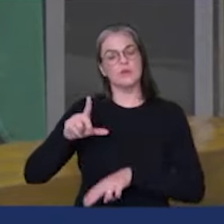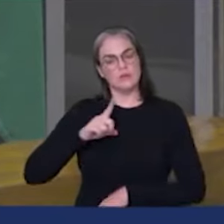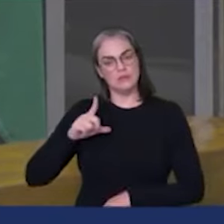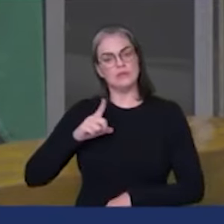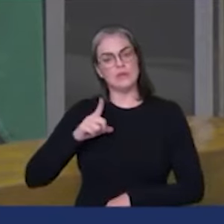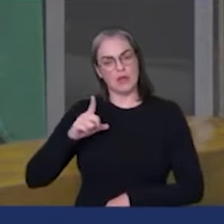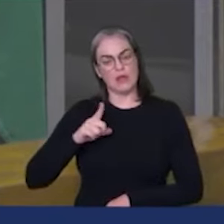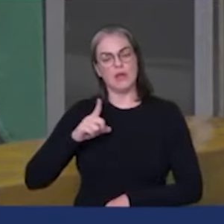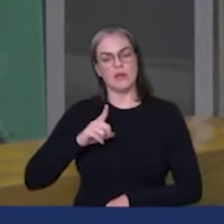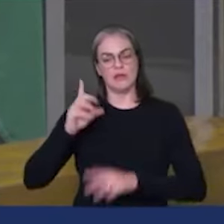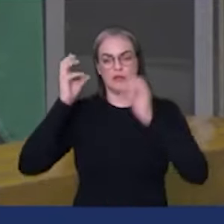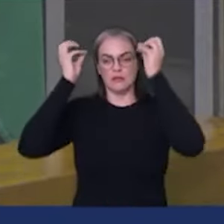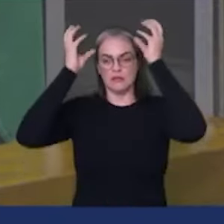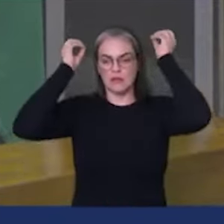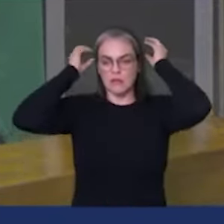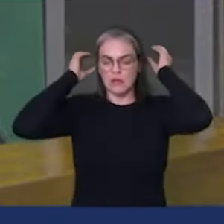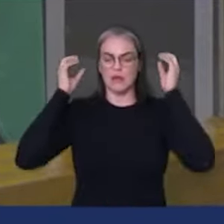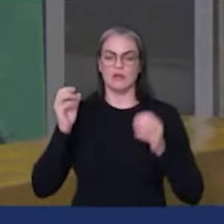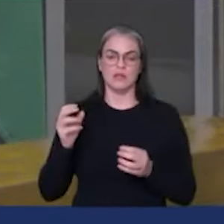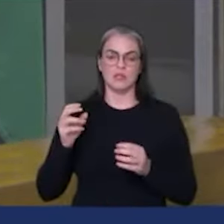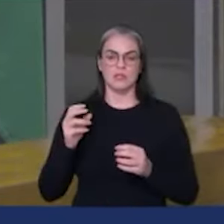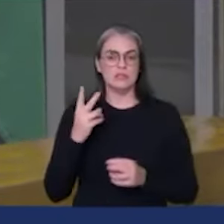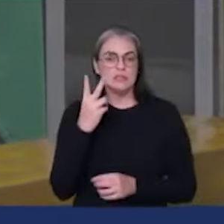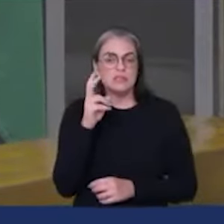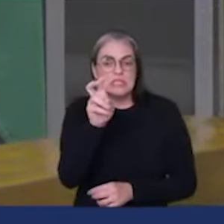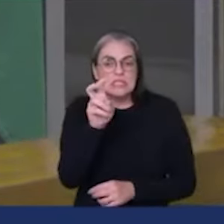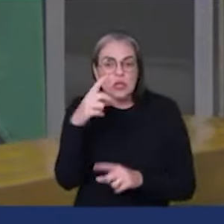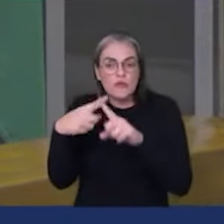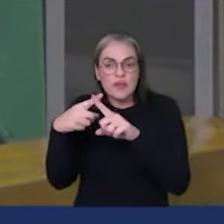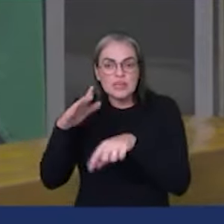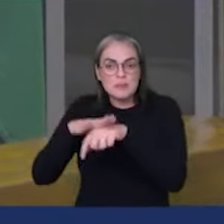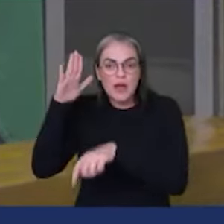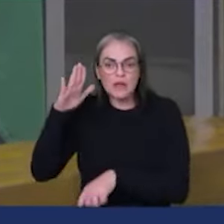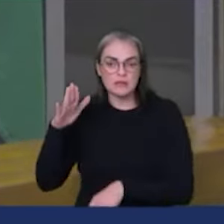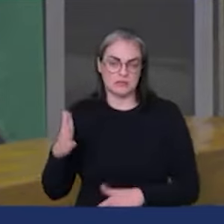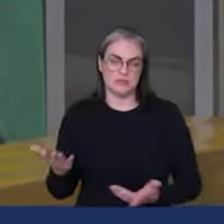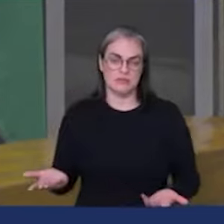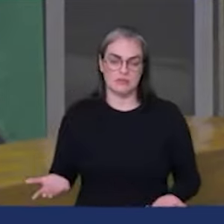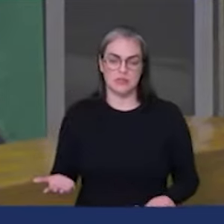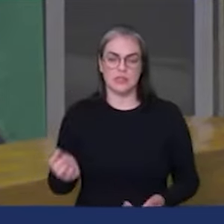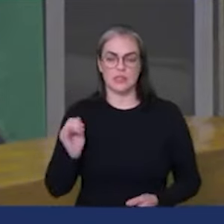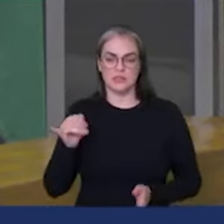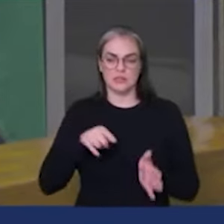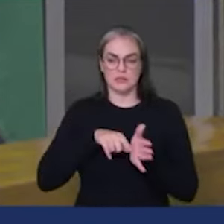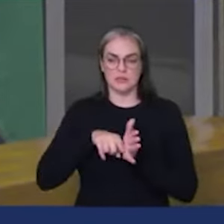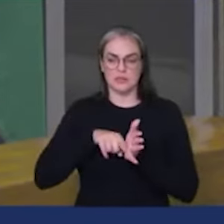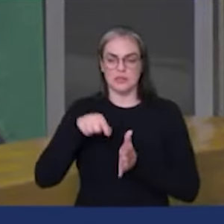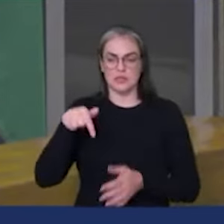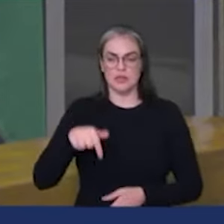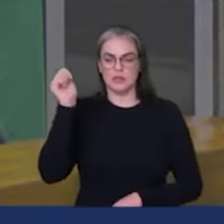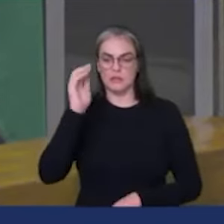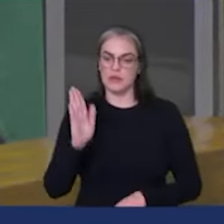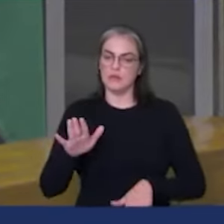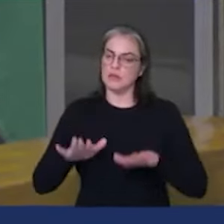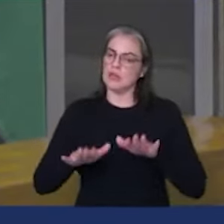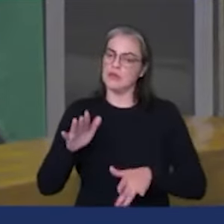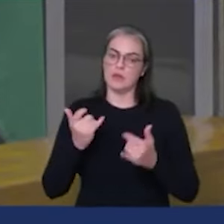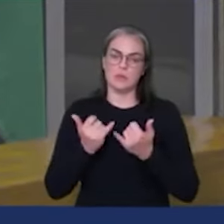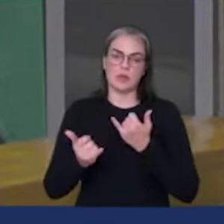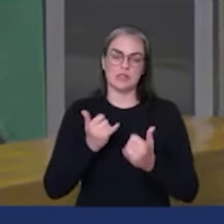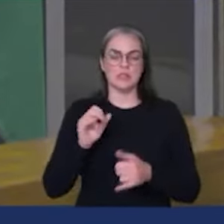é 5 vezes mais. Um estudo como esse, se feito no Brasil, pode trazer números semelhantes ou mesmo